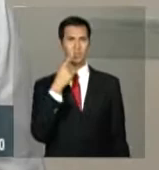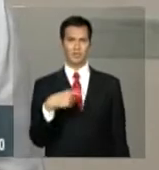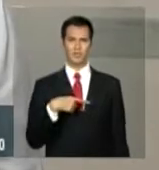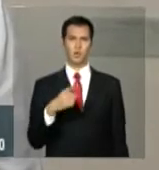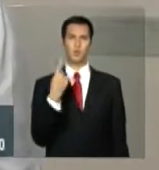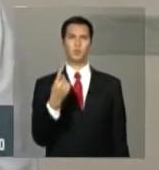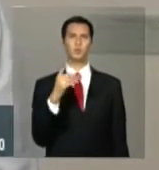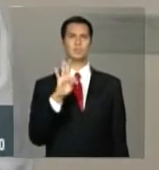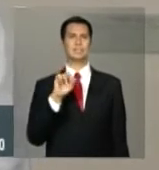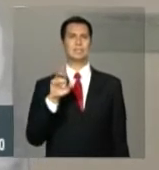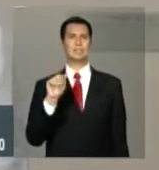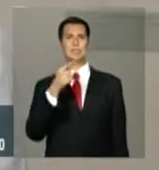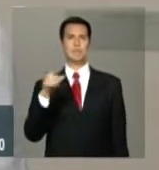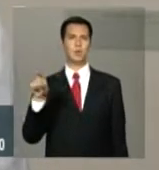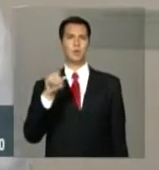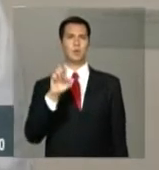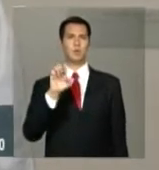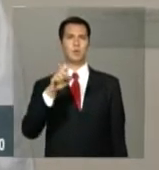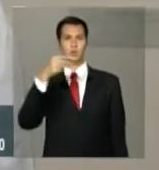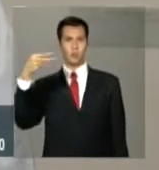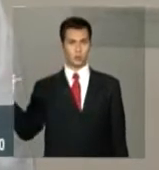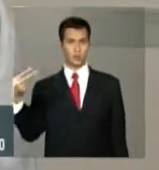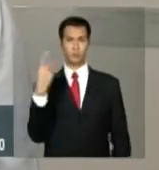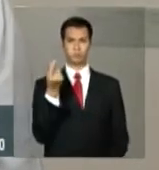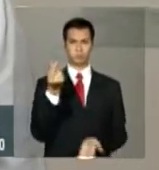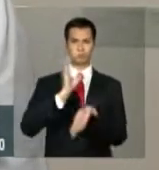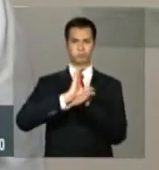um trilhão de euros? Nos bancos.